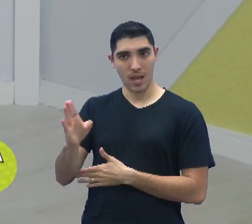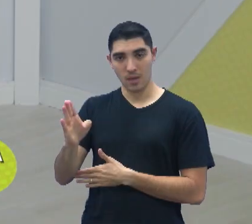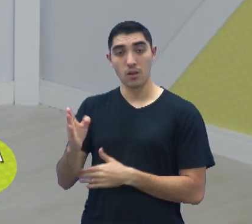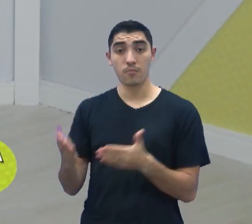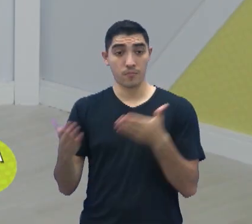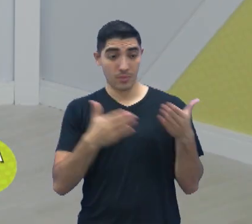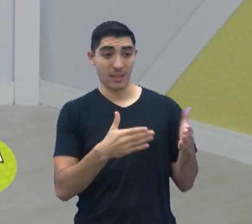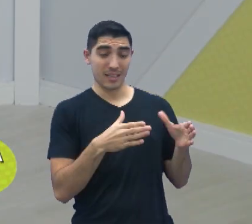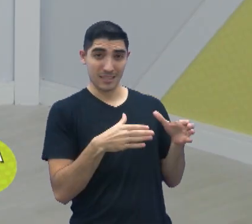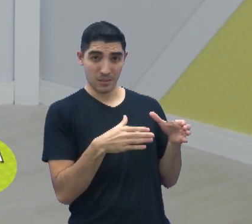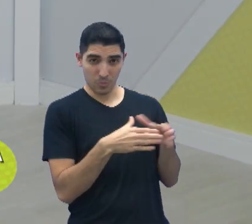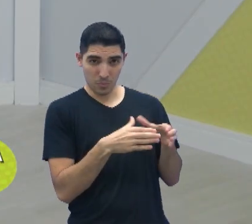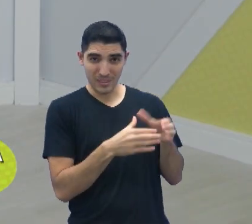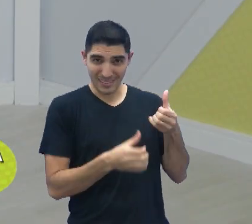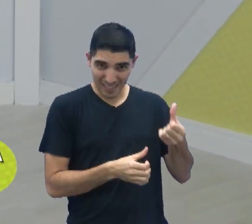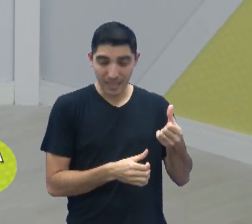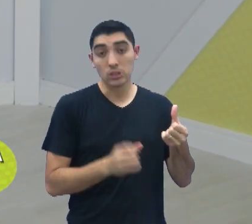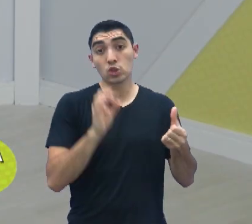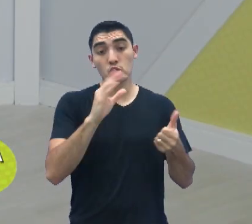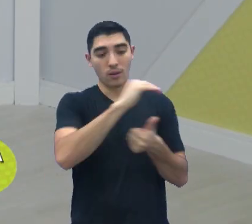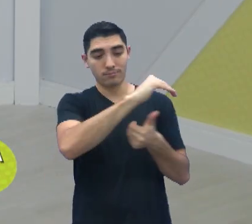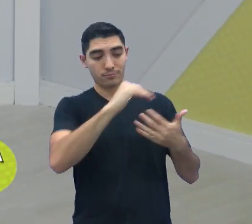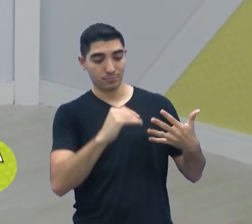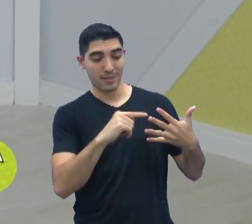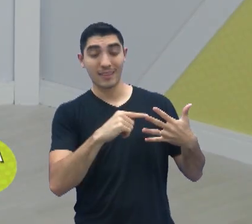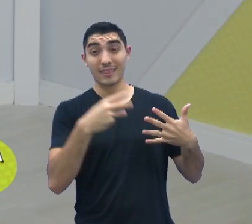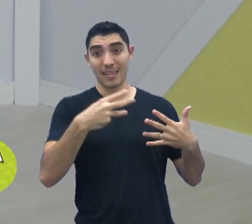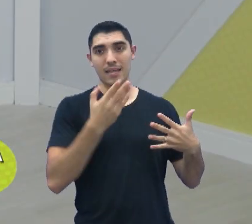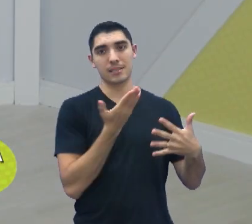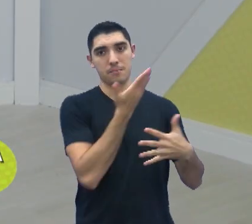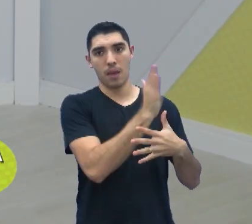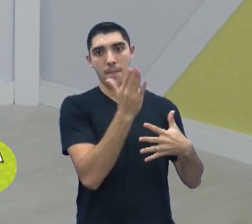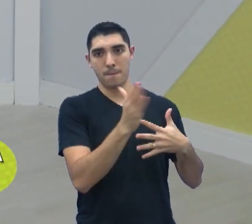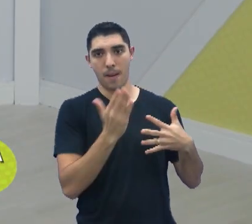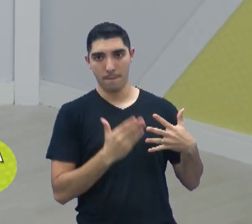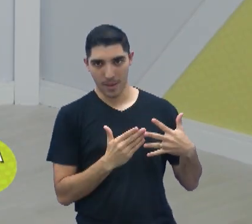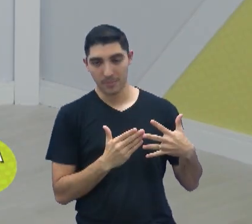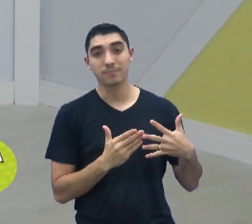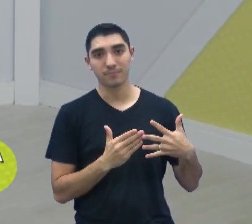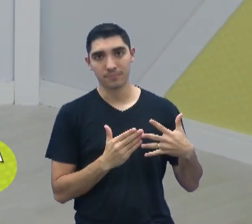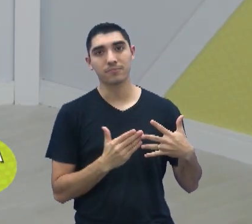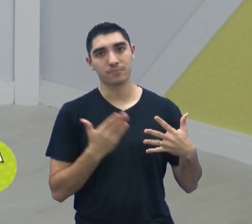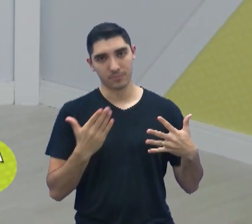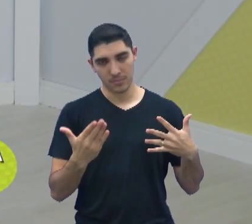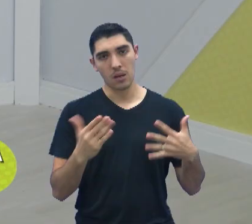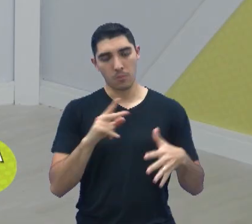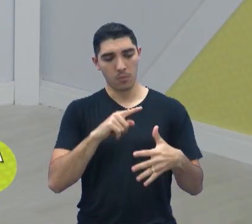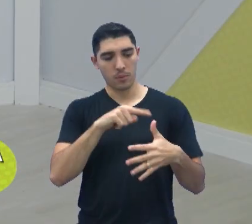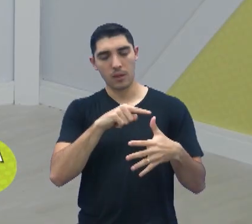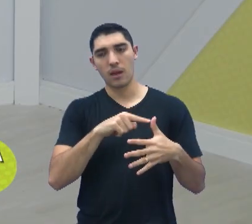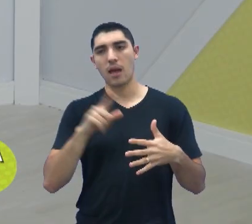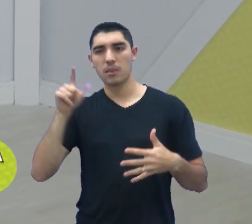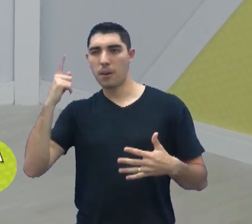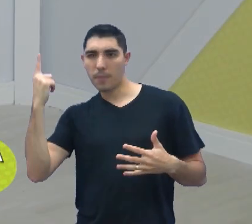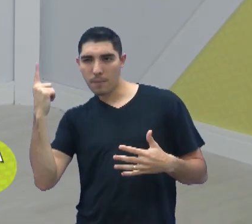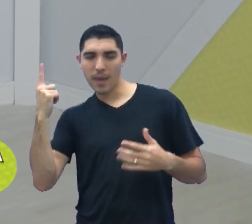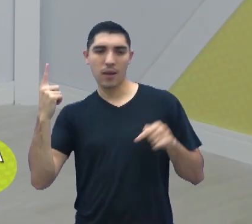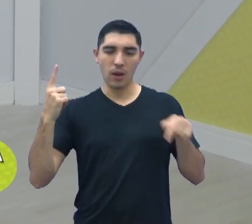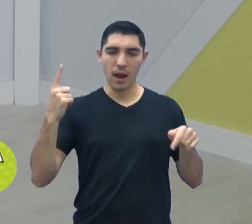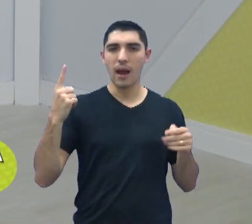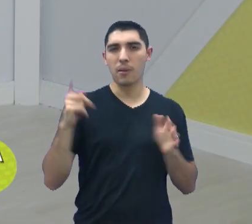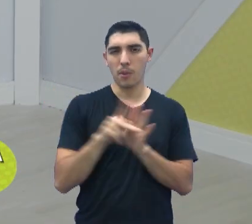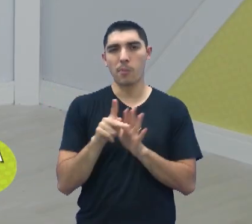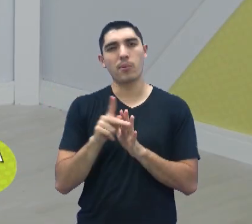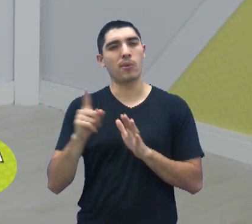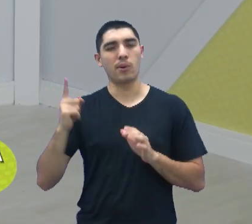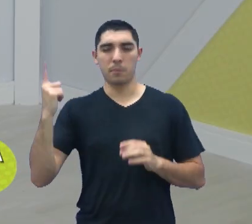os 3 primeiros que avançam. Então é o primeiro do grupo lá contra o último aqui, o segundo lá contra o penúltimo aqui e assim vai. Então, neste momento,